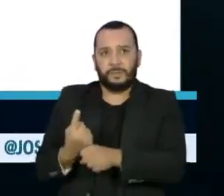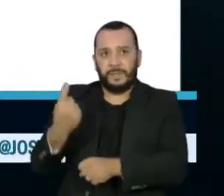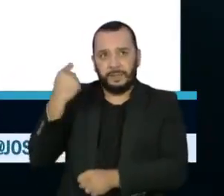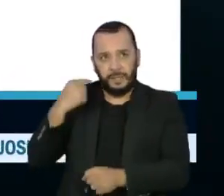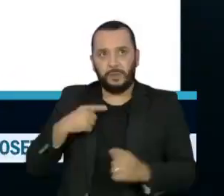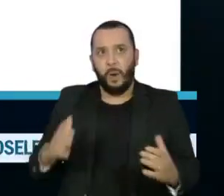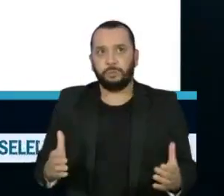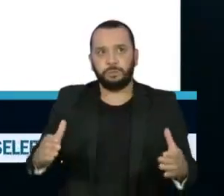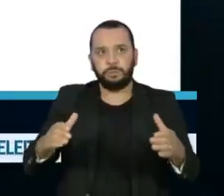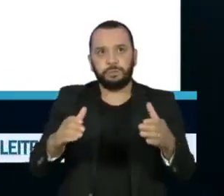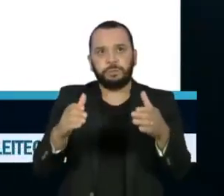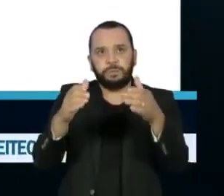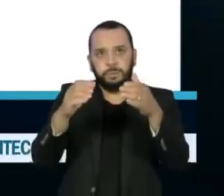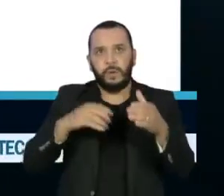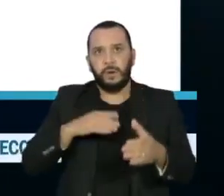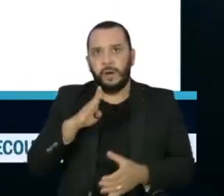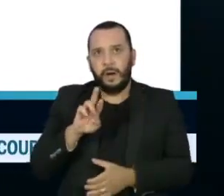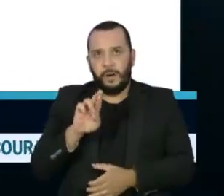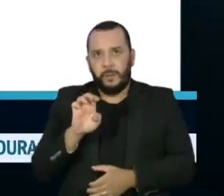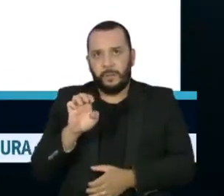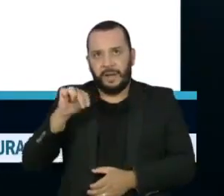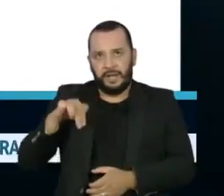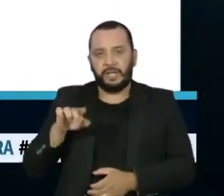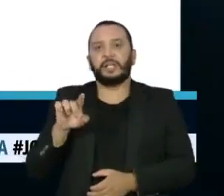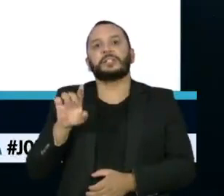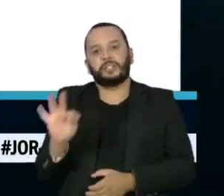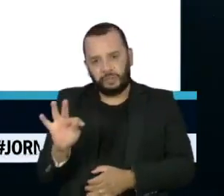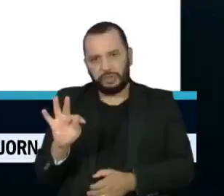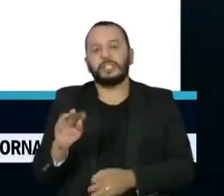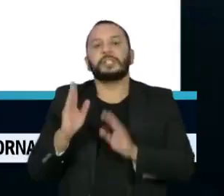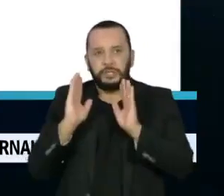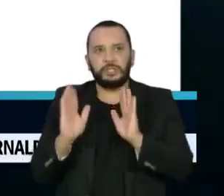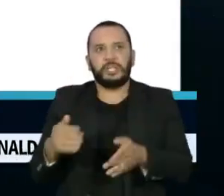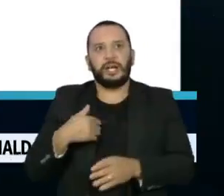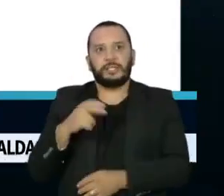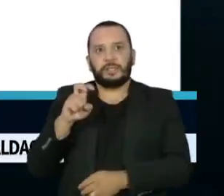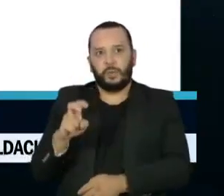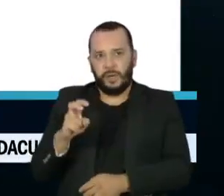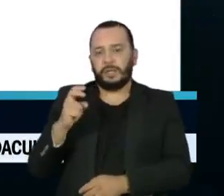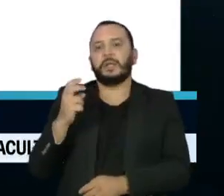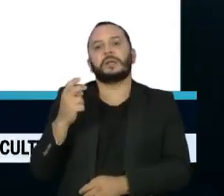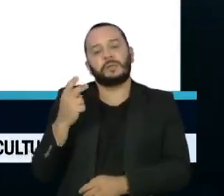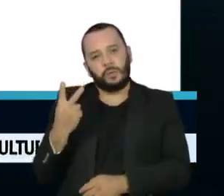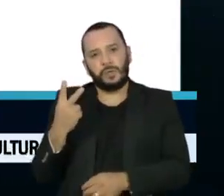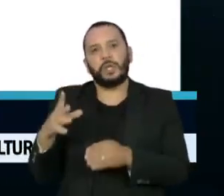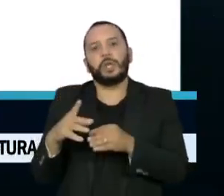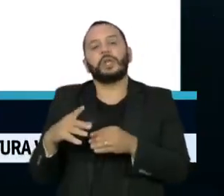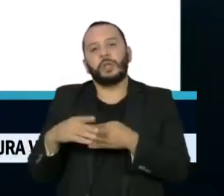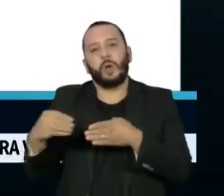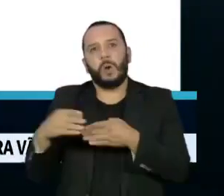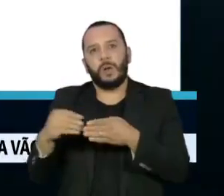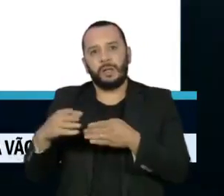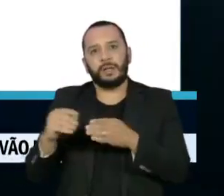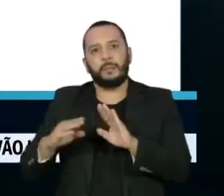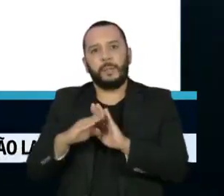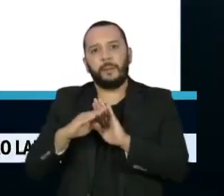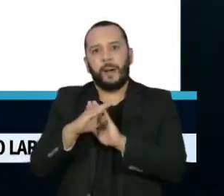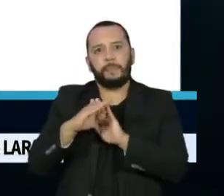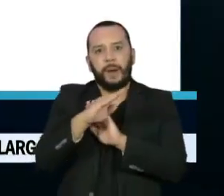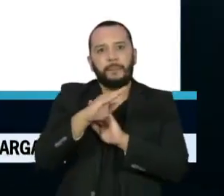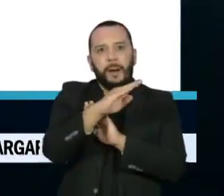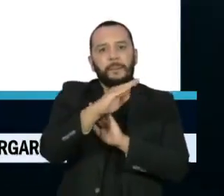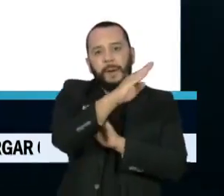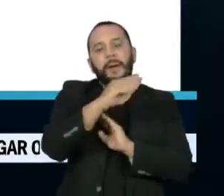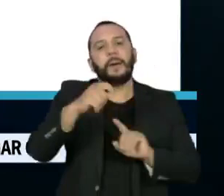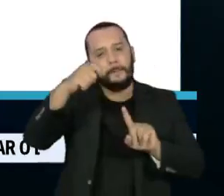uma classificação de petróleo cru, era cotado abaixo dos 52 dólares. Os valores passaram a subir e, a partir do fim de